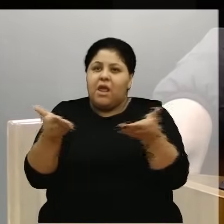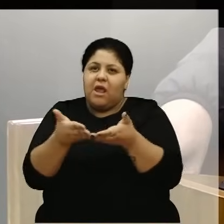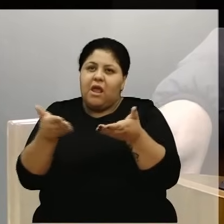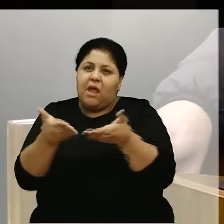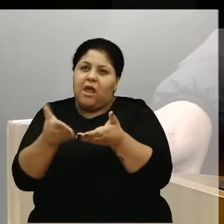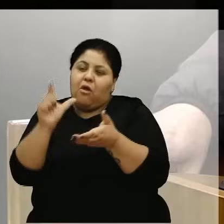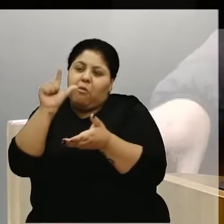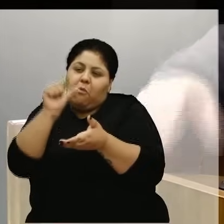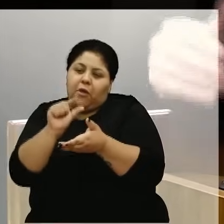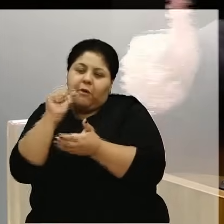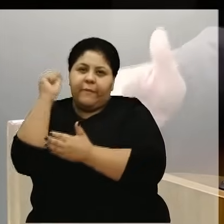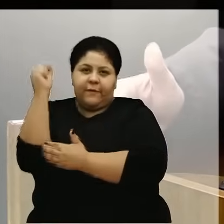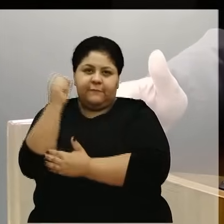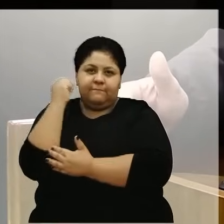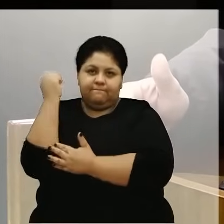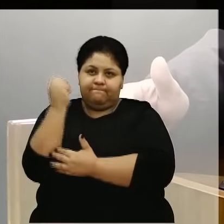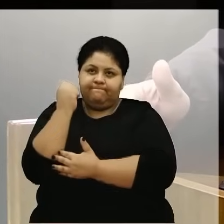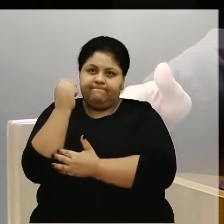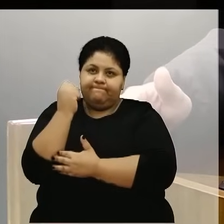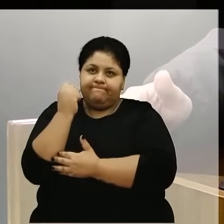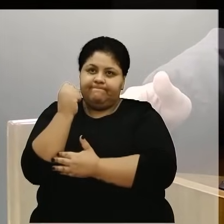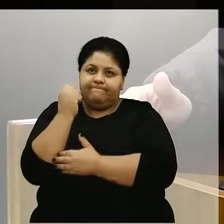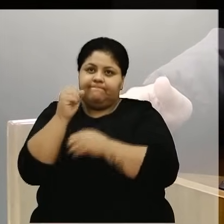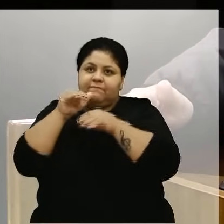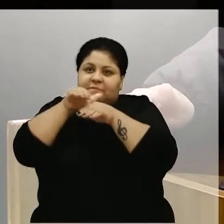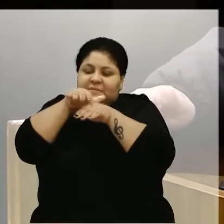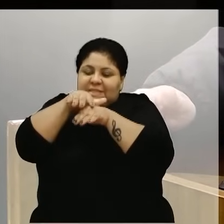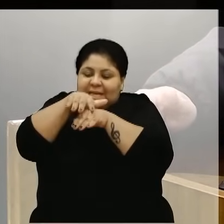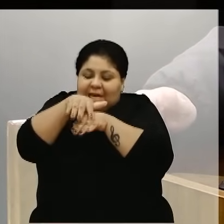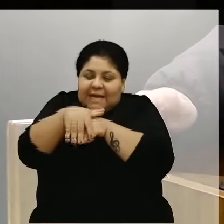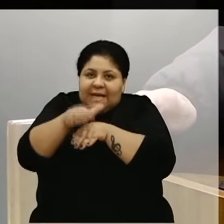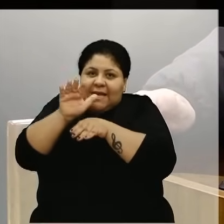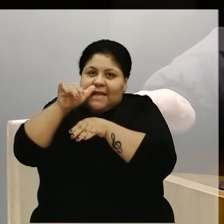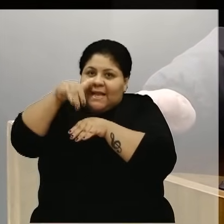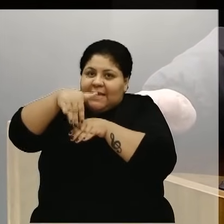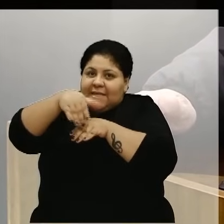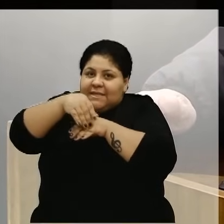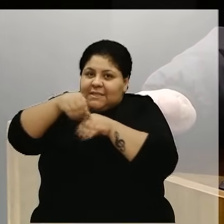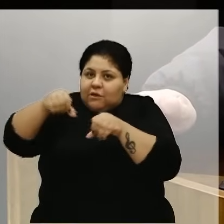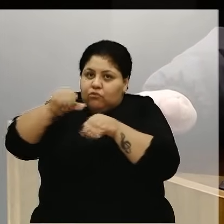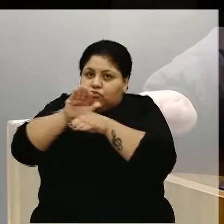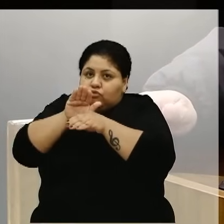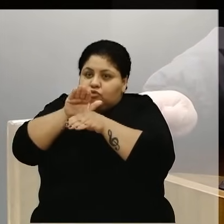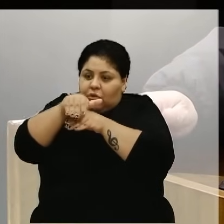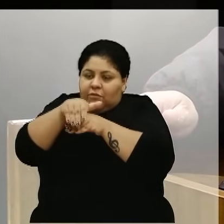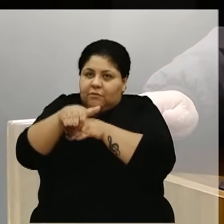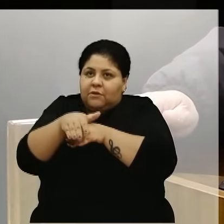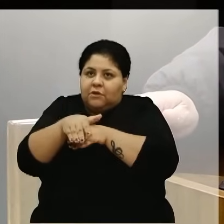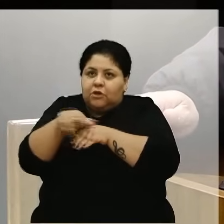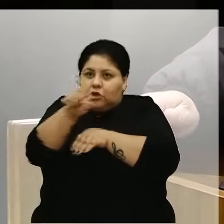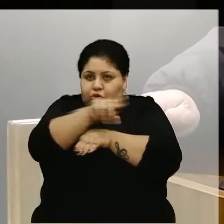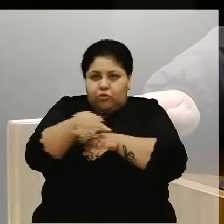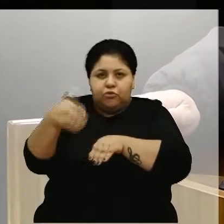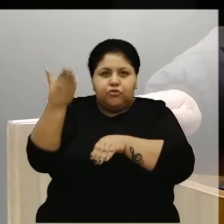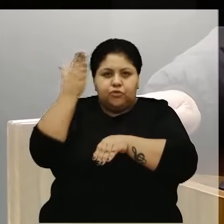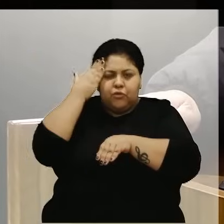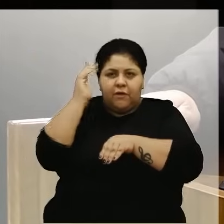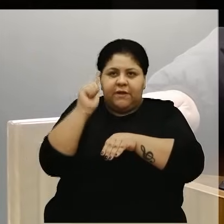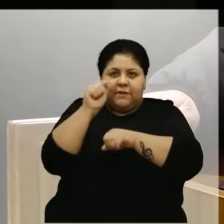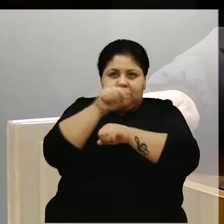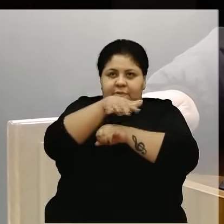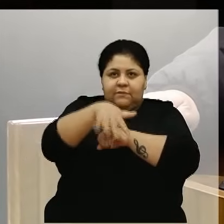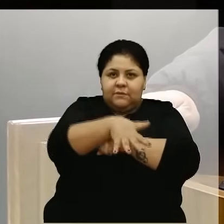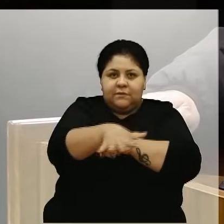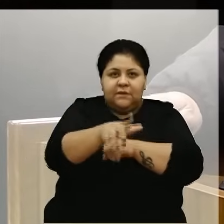menos grave aqui é que a inclinação do solo também é um pouquinho menor. Todos vocês devem conhecer Galópolis, sabem que lá, a parte onde não